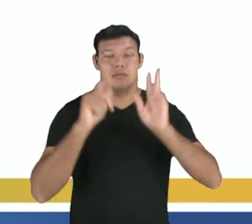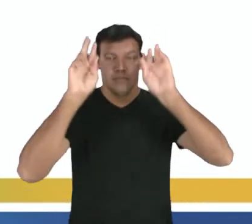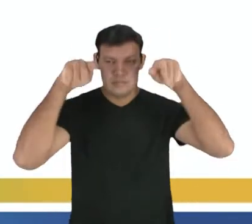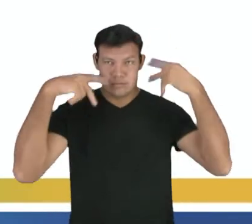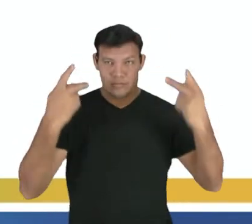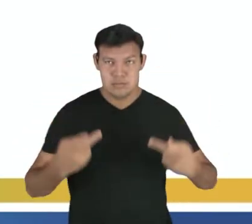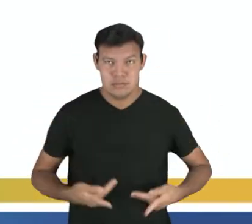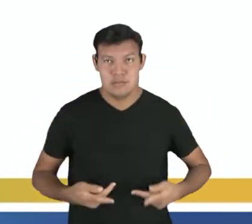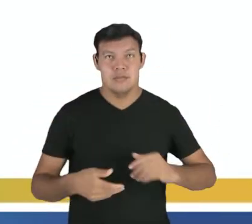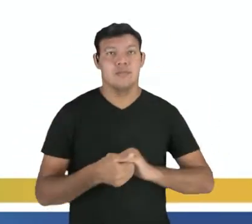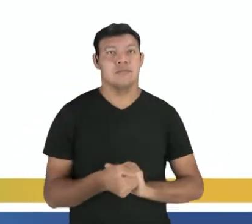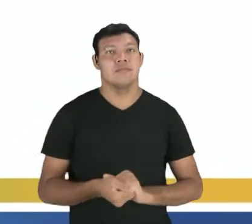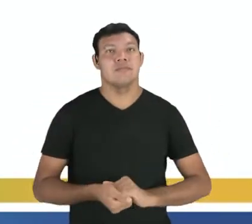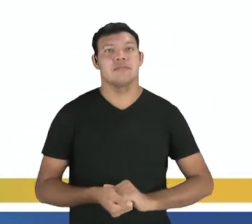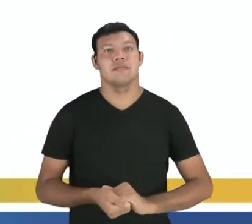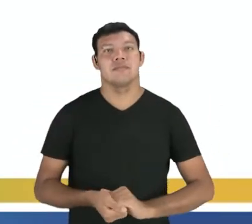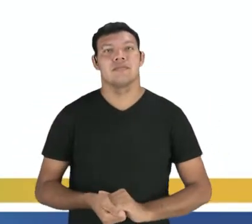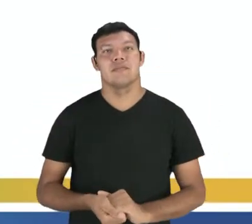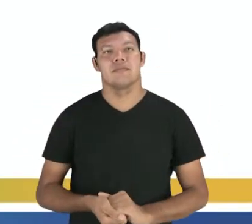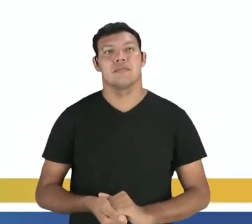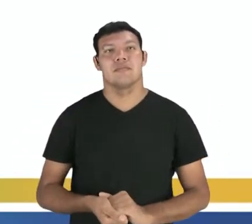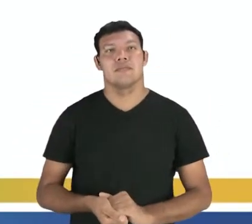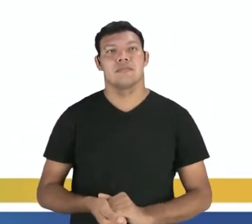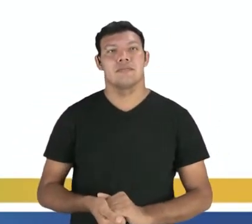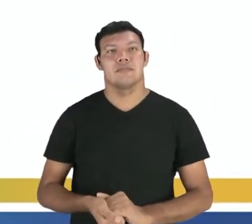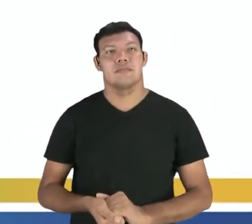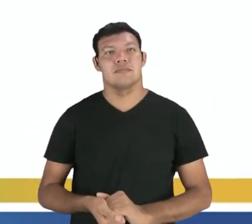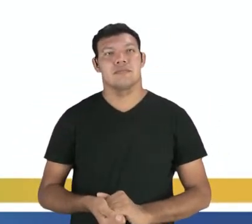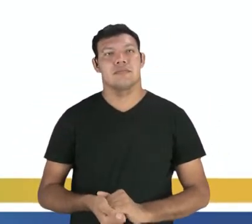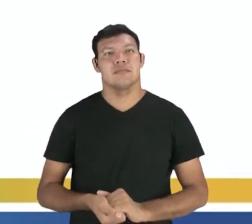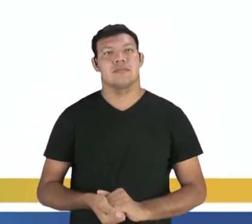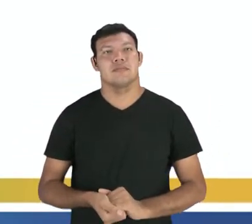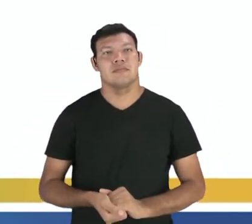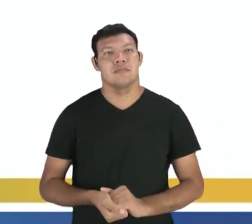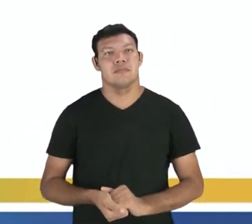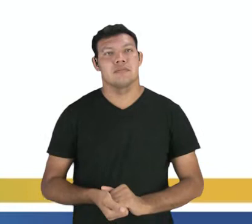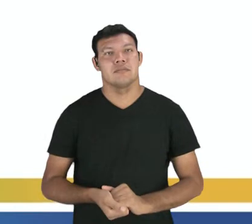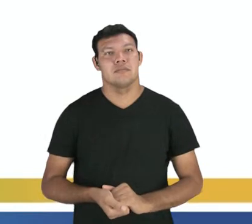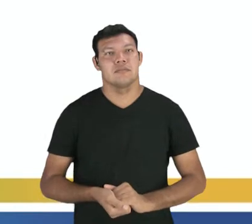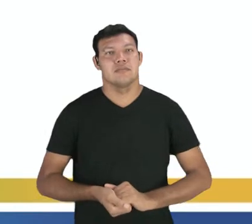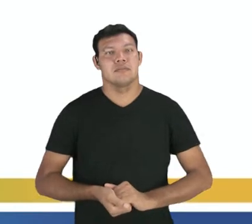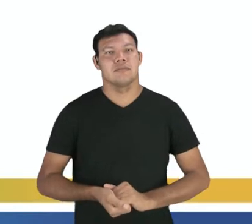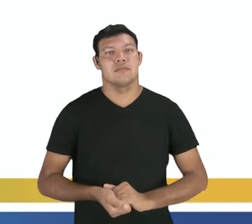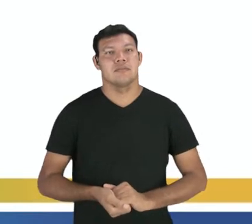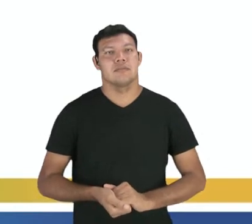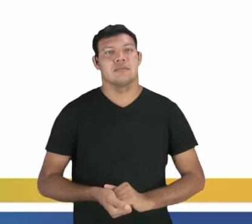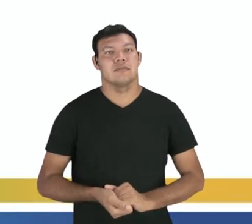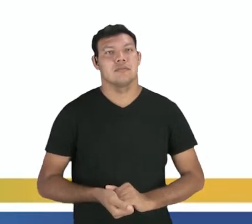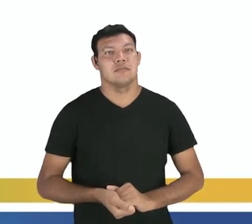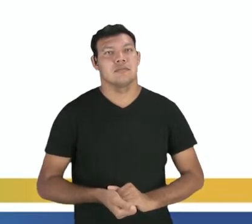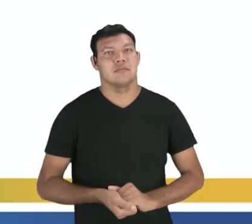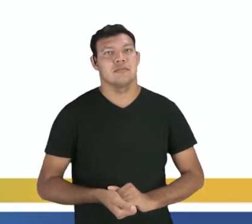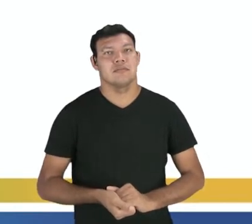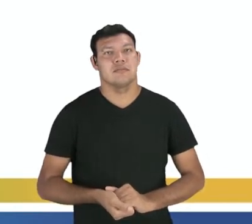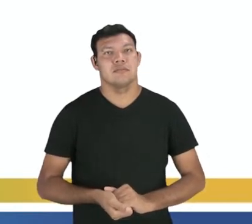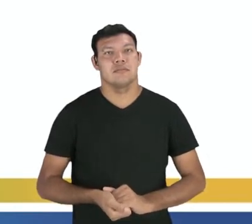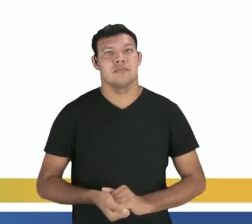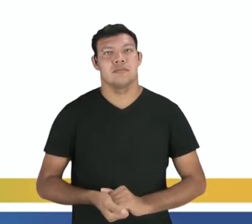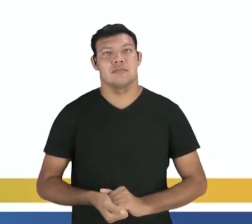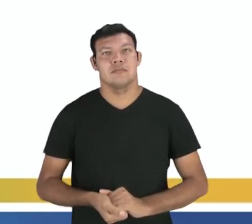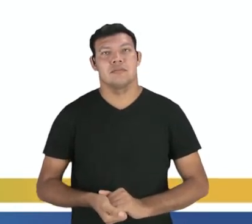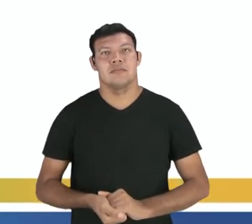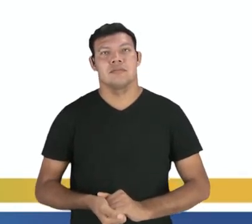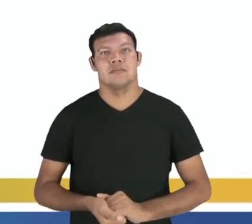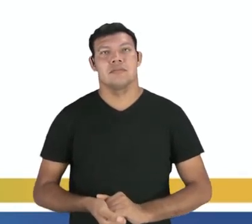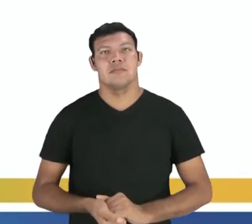número 1 temos duas frases e a palavra porco está sendo repetida. Agora, observem a frase 2. Tem um porco aqui